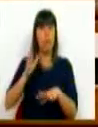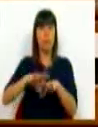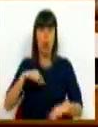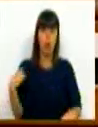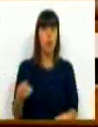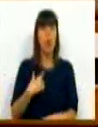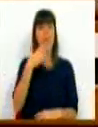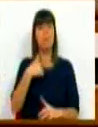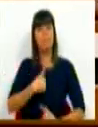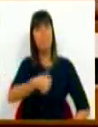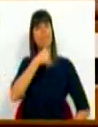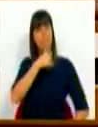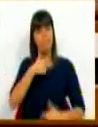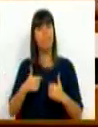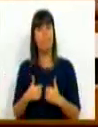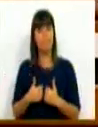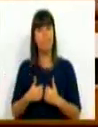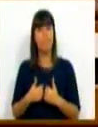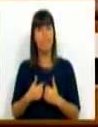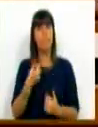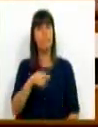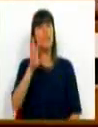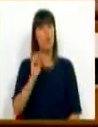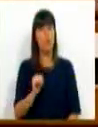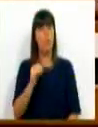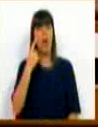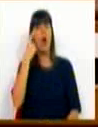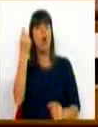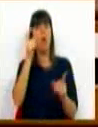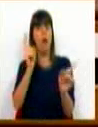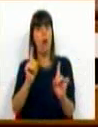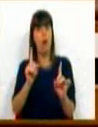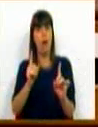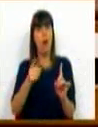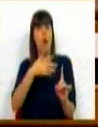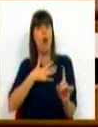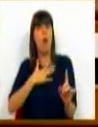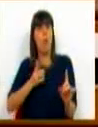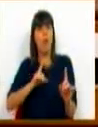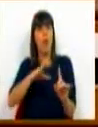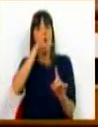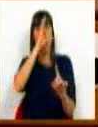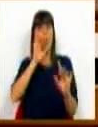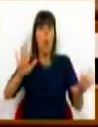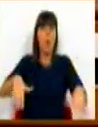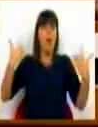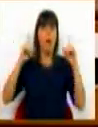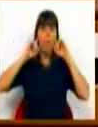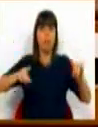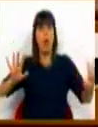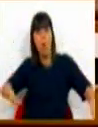de todos, decidimos. O PS não procurou nem deseja ser governo a qualquer